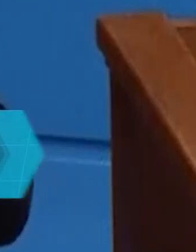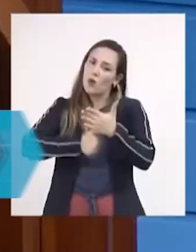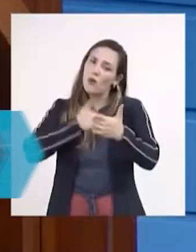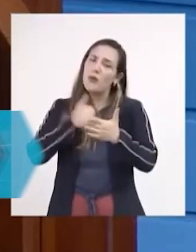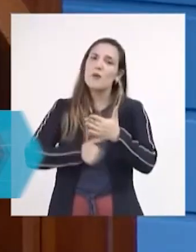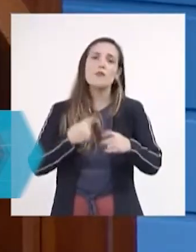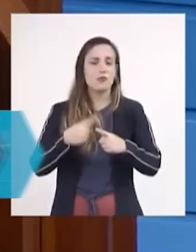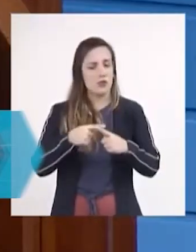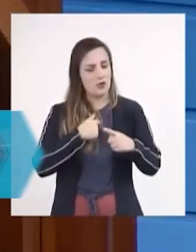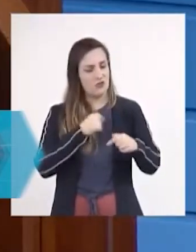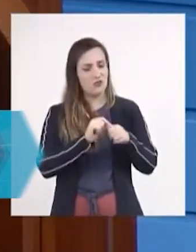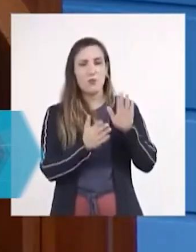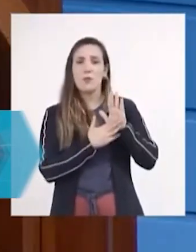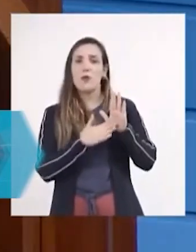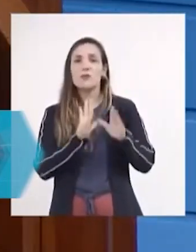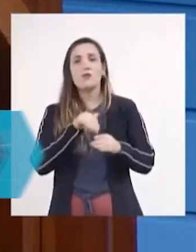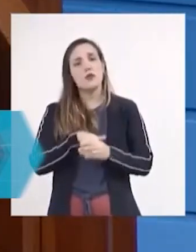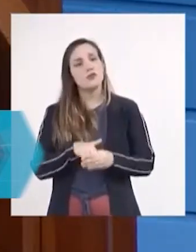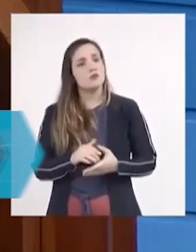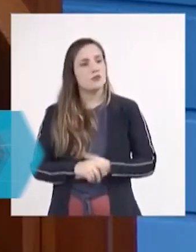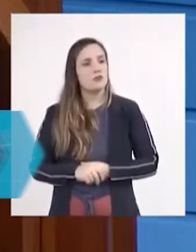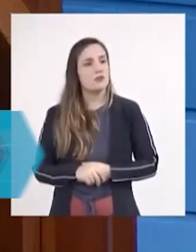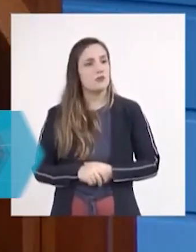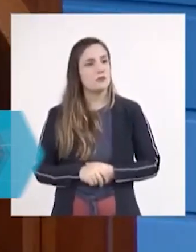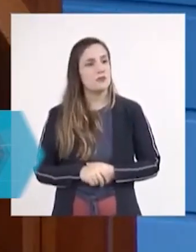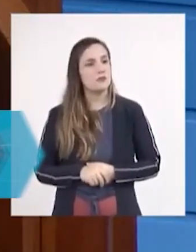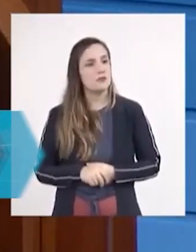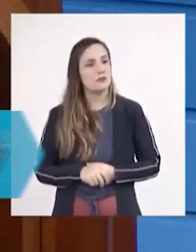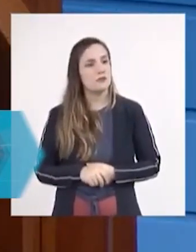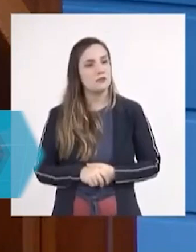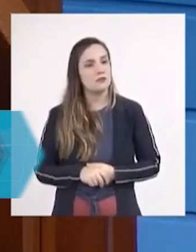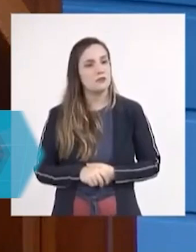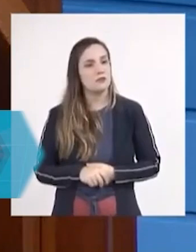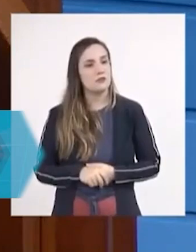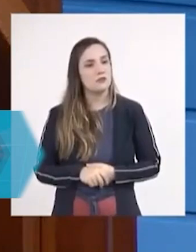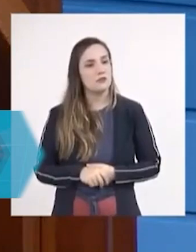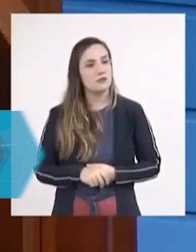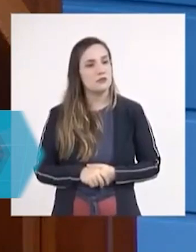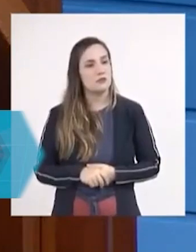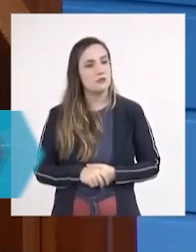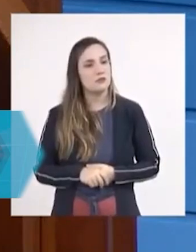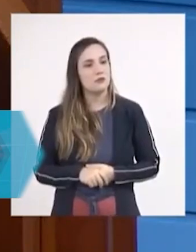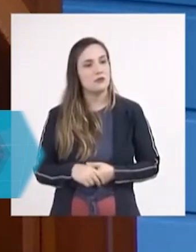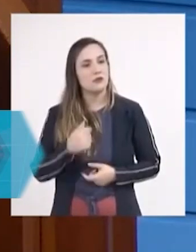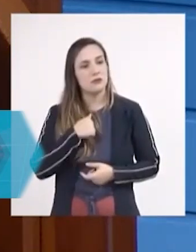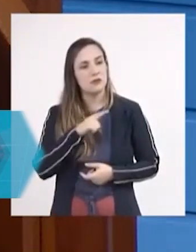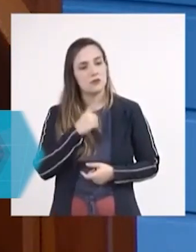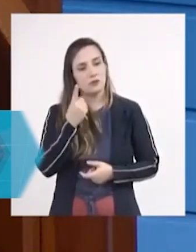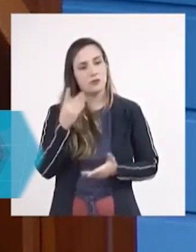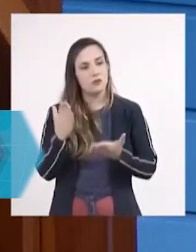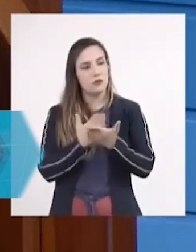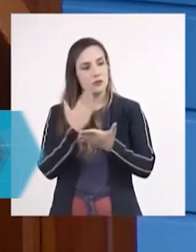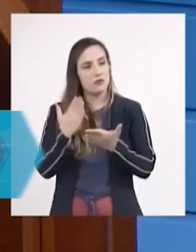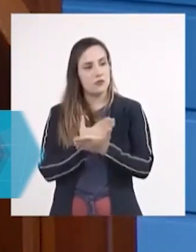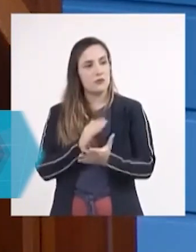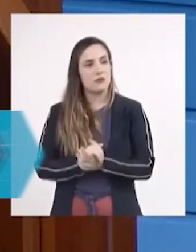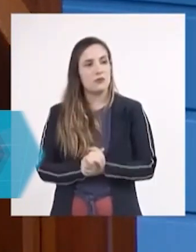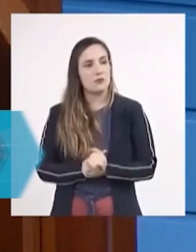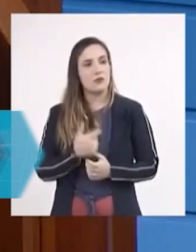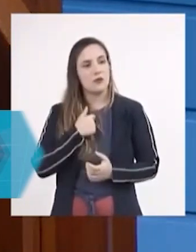terça-feira e aqui eu trago senhor presidente um livro que esse